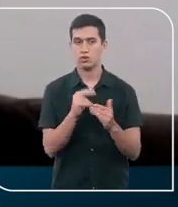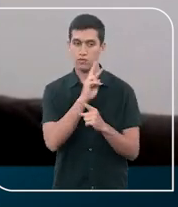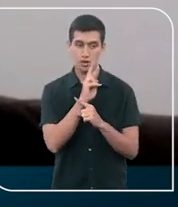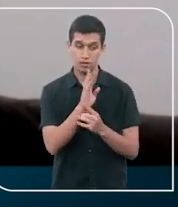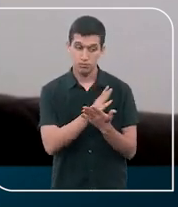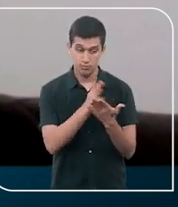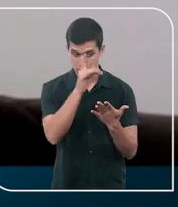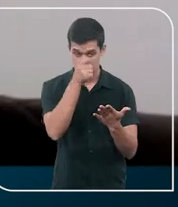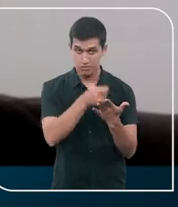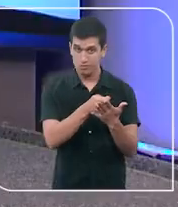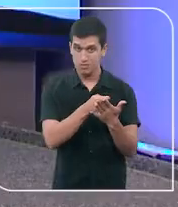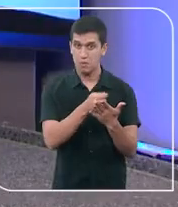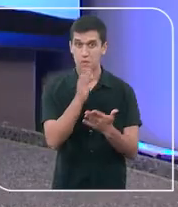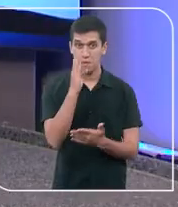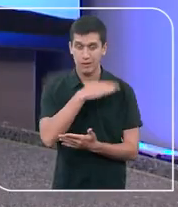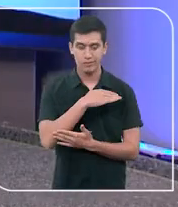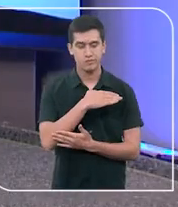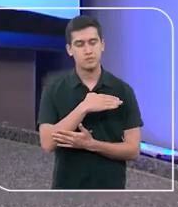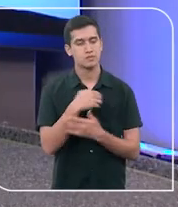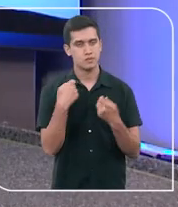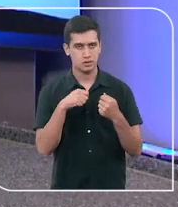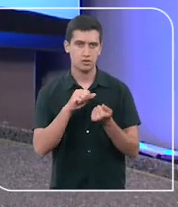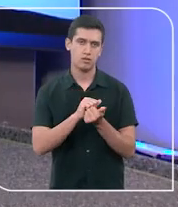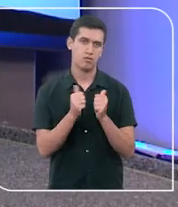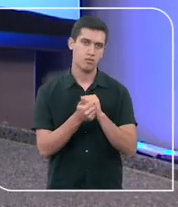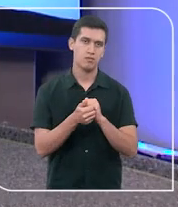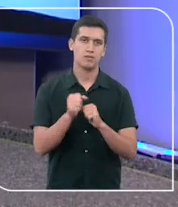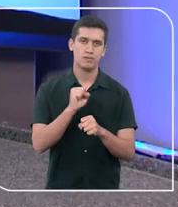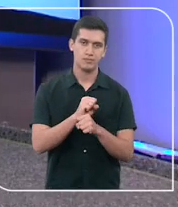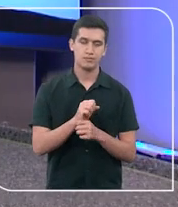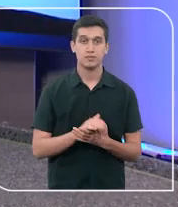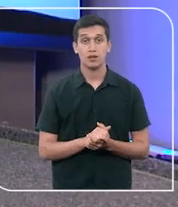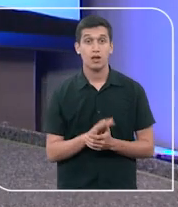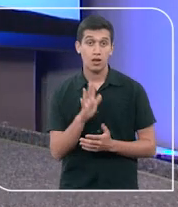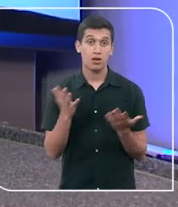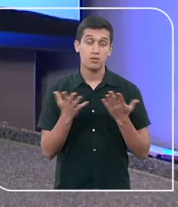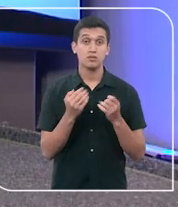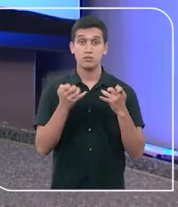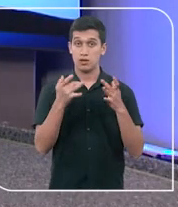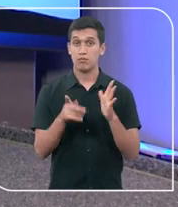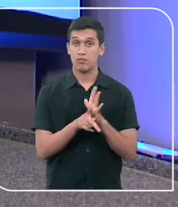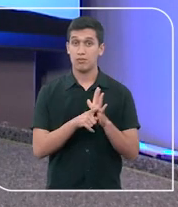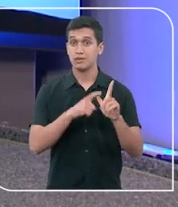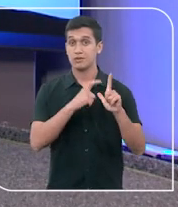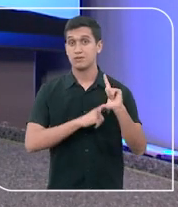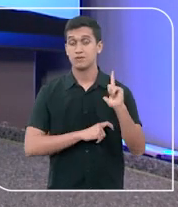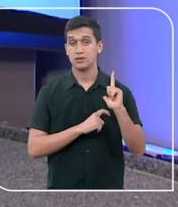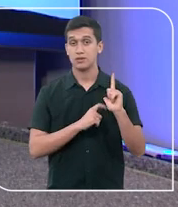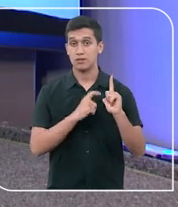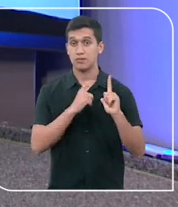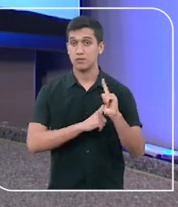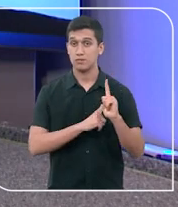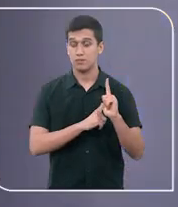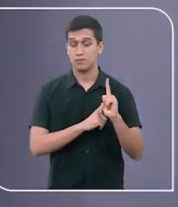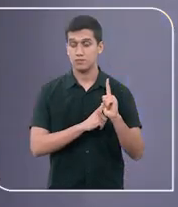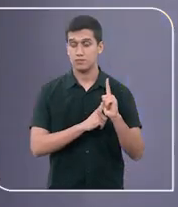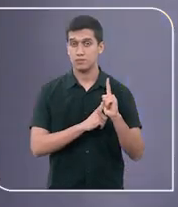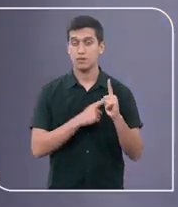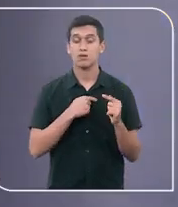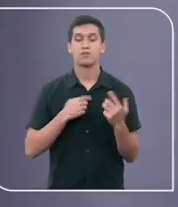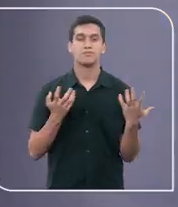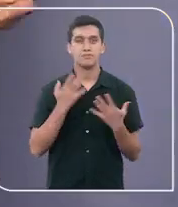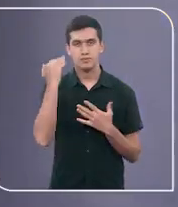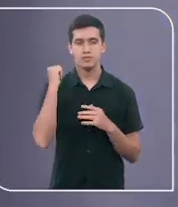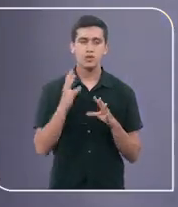desrazoáveis. Uhum. Agora, vamos falar efetivamente sobre dívida. Professor Francisco Egito, eu queria saber em quanto tempo